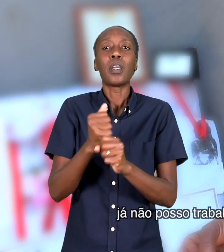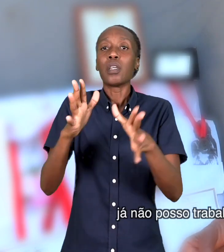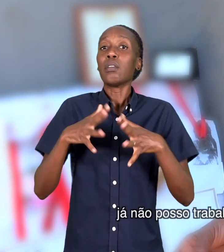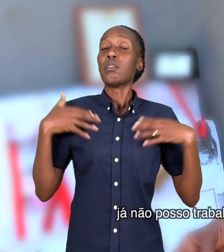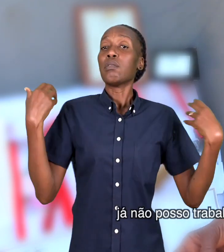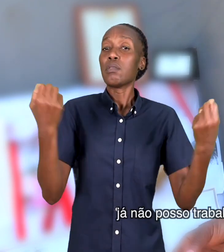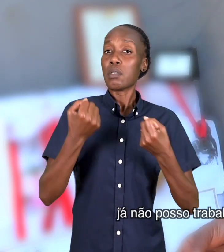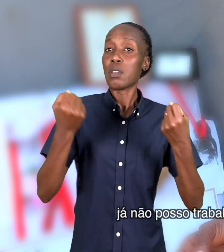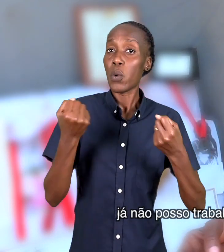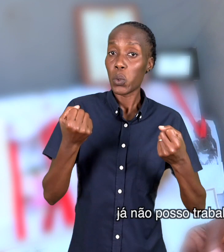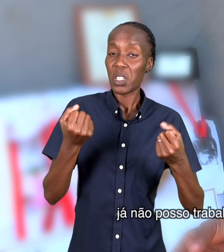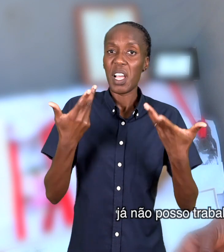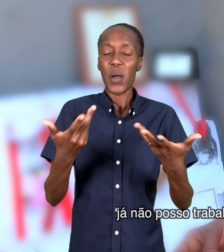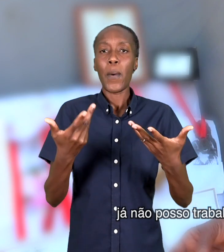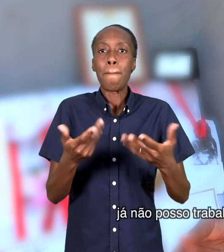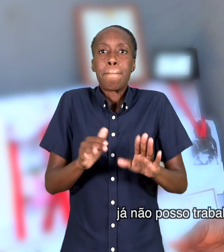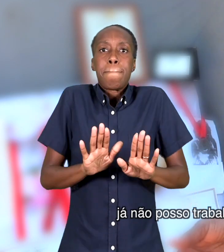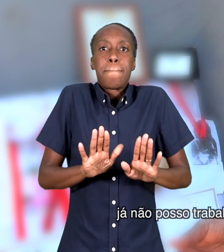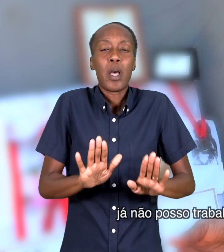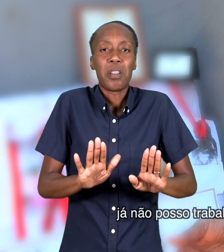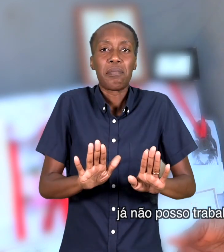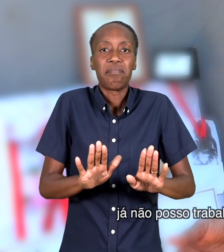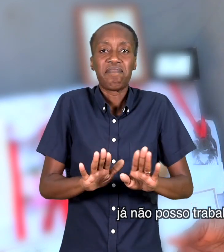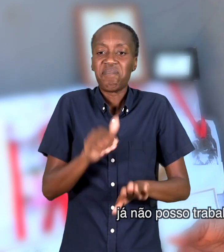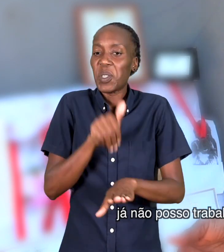e, entretanto, já não posso trabalhar.